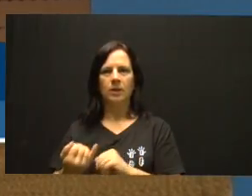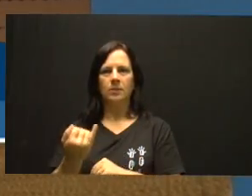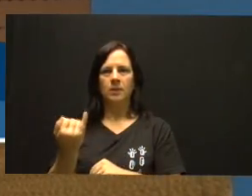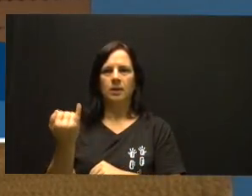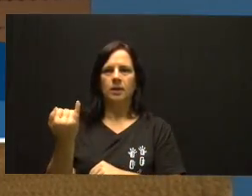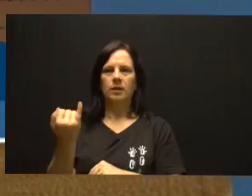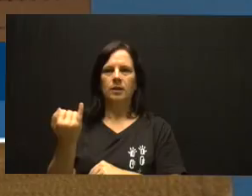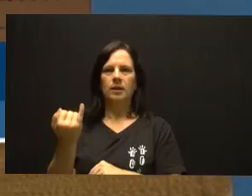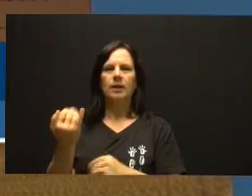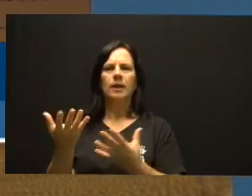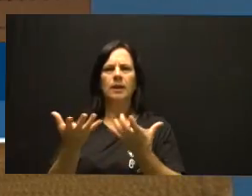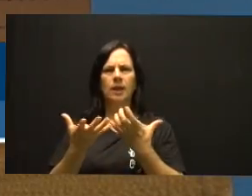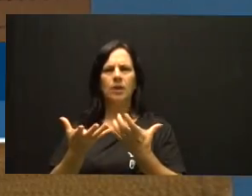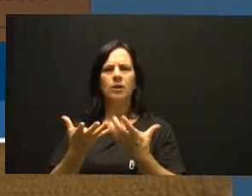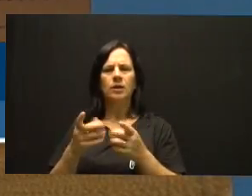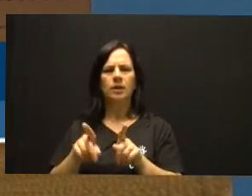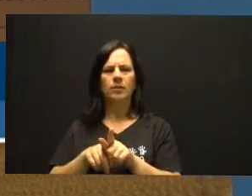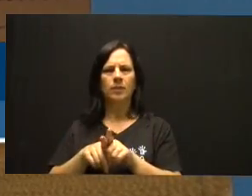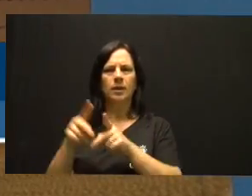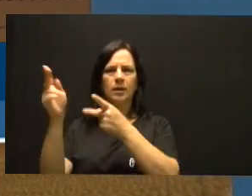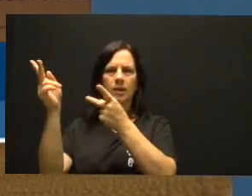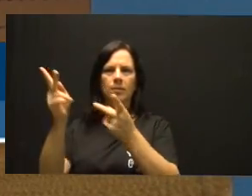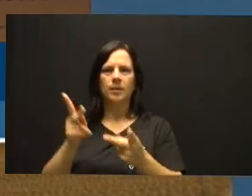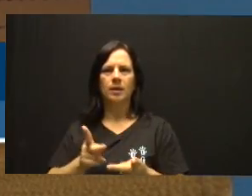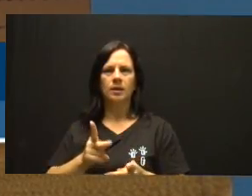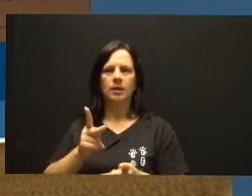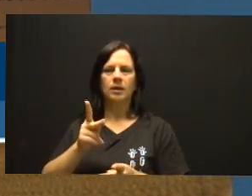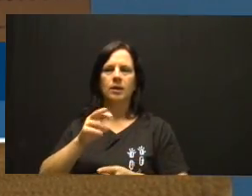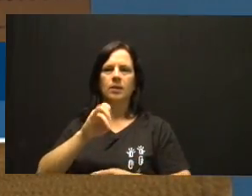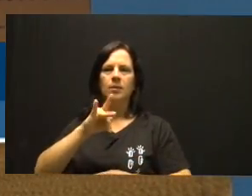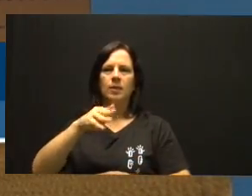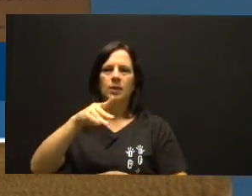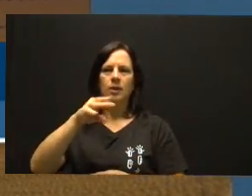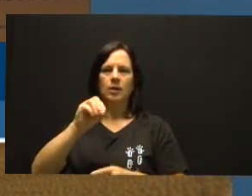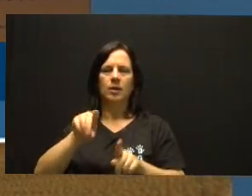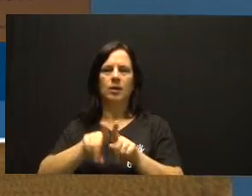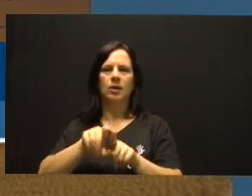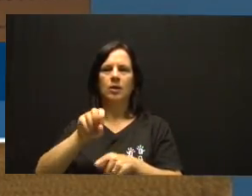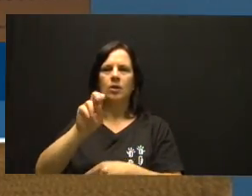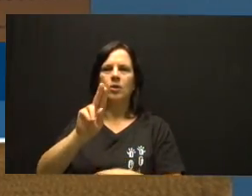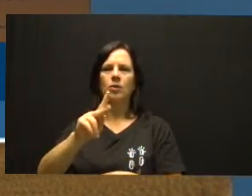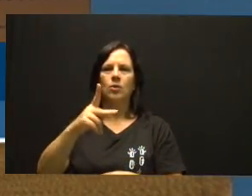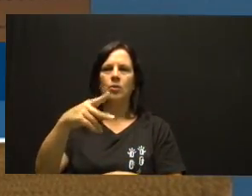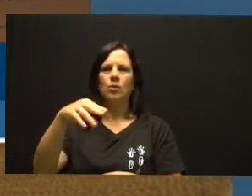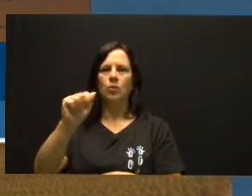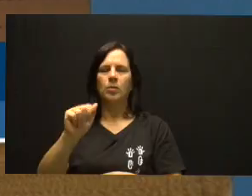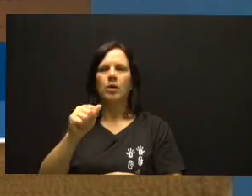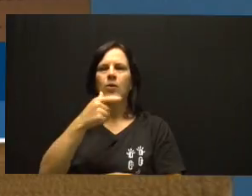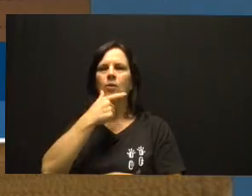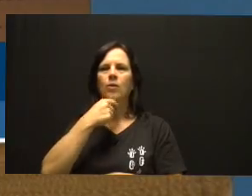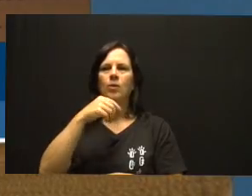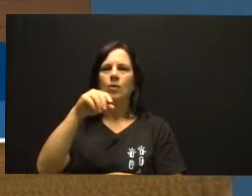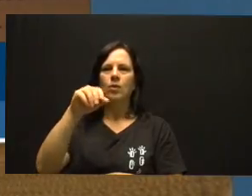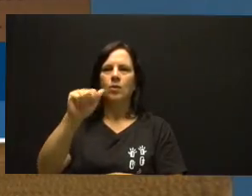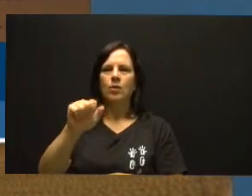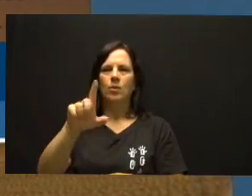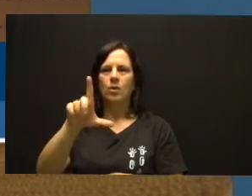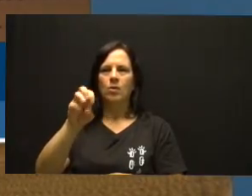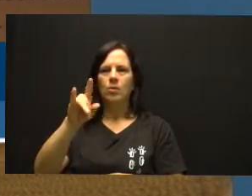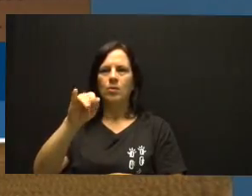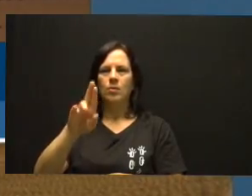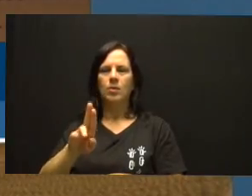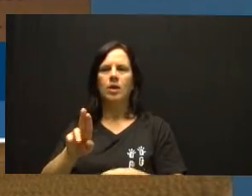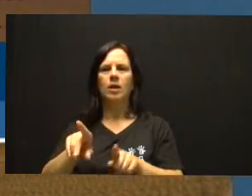importância. Quero aqui também registrar a presença do empresário Almir da UPA, dizer para ele que a empresa UPA tem resolvido o